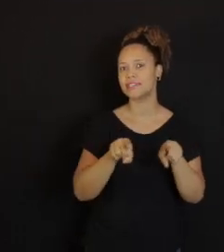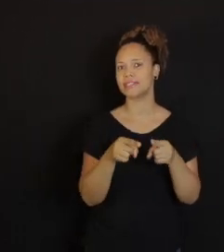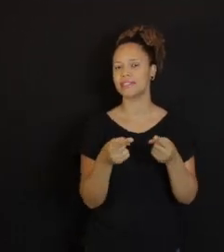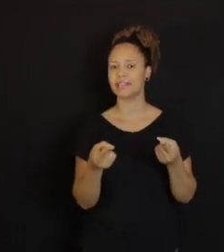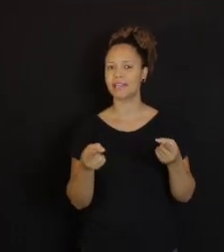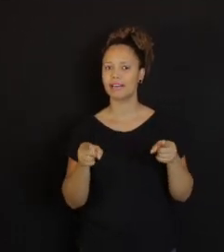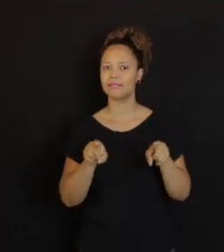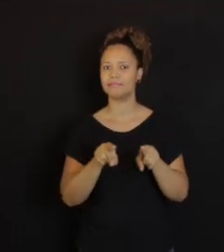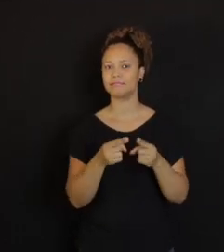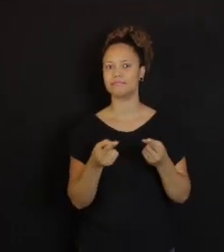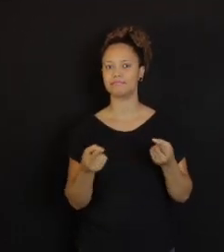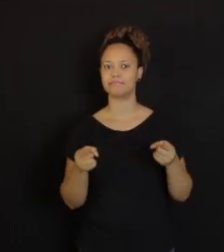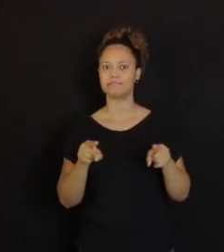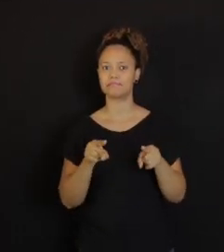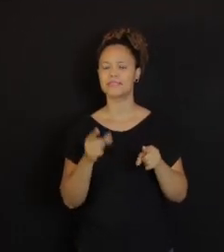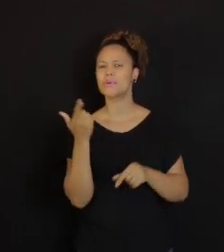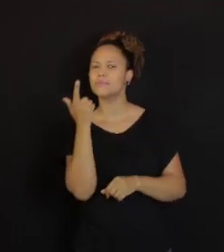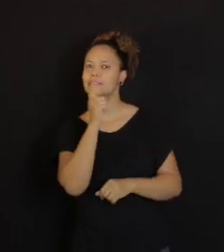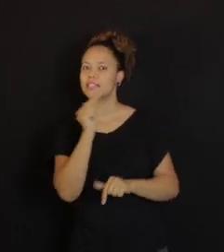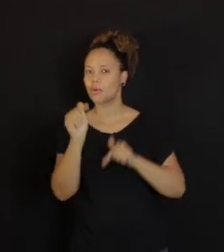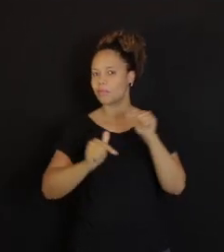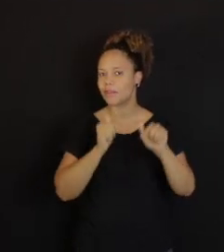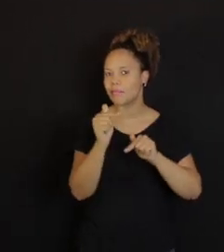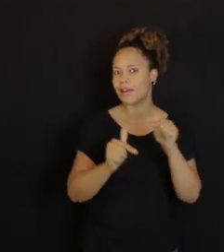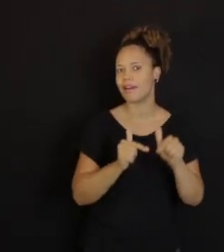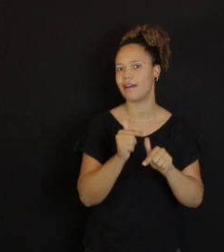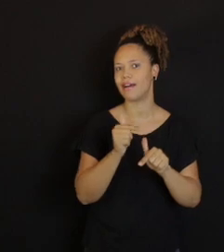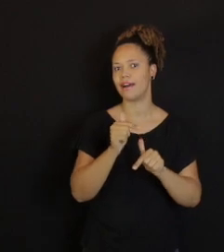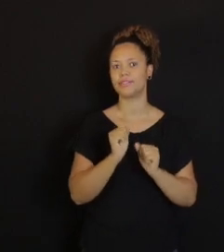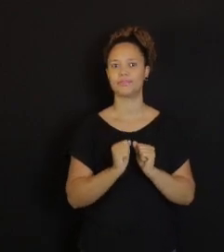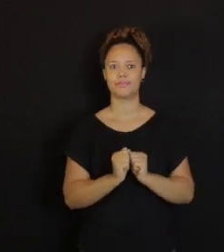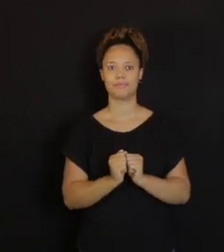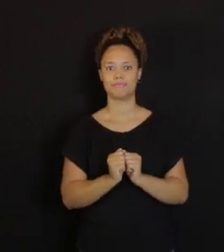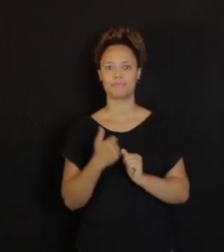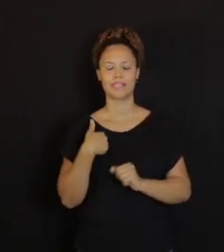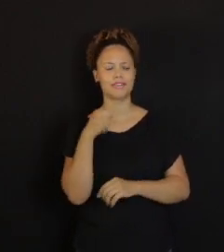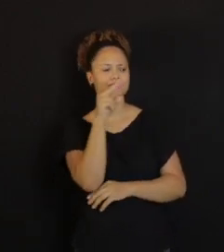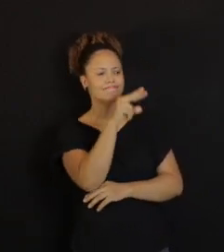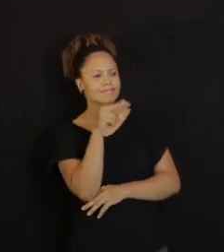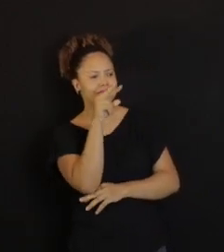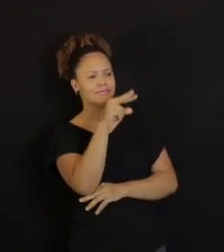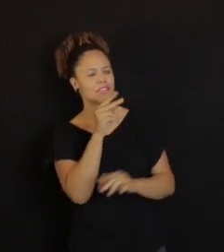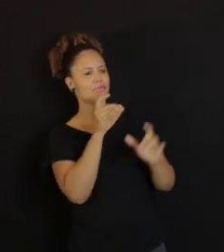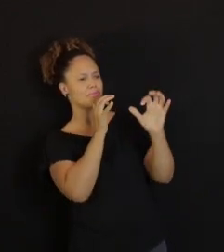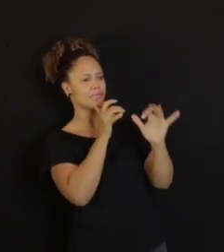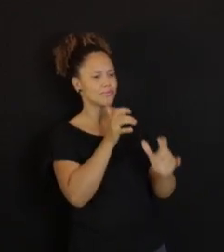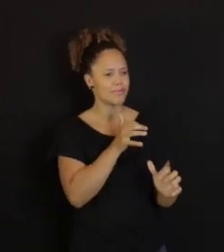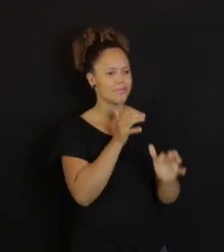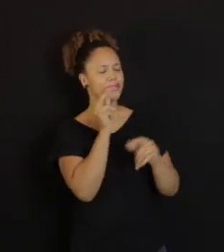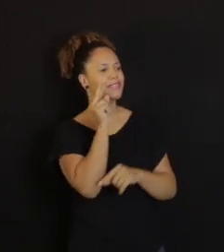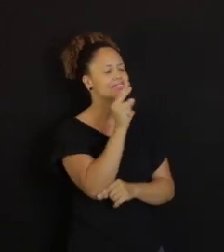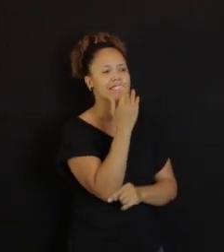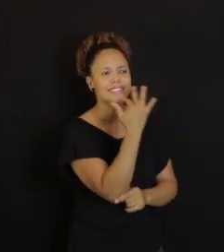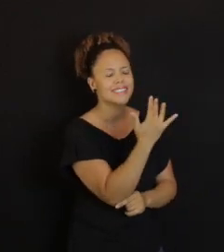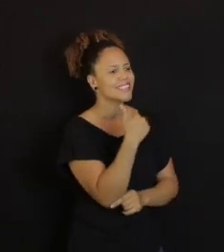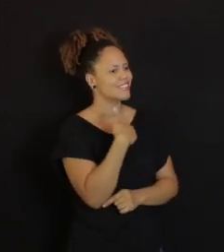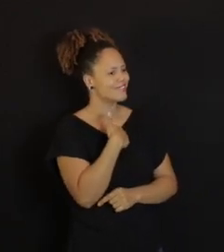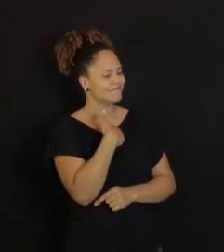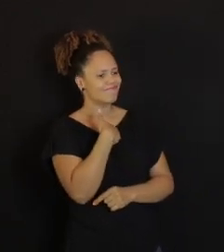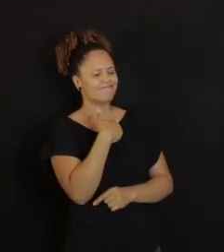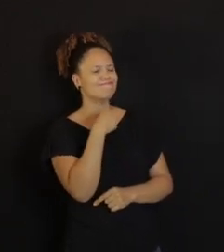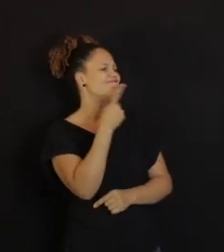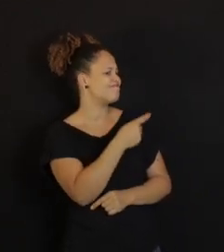poder ter um emprego, uma oportunidade de emprego. E eu vi os meninos tocar, mas eu ficava achando que eu não tinha